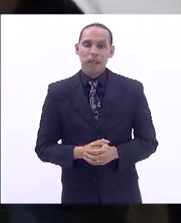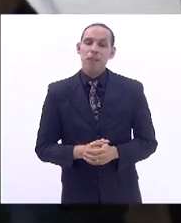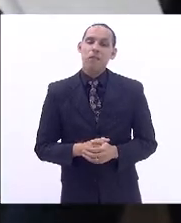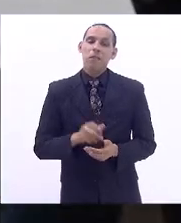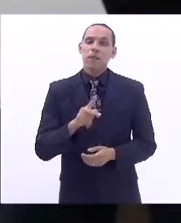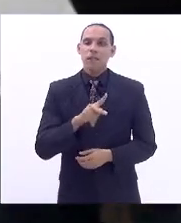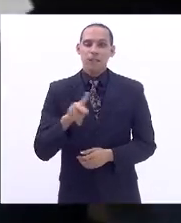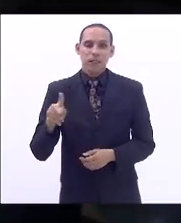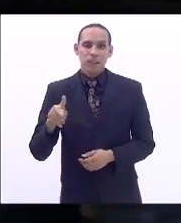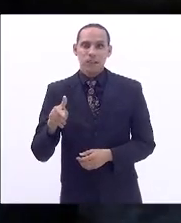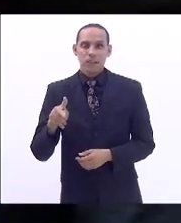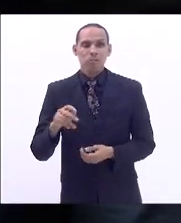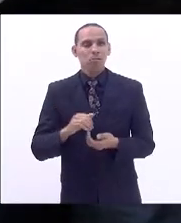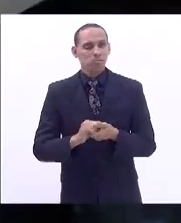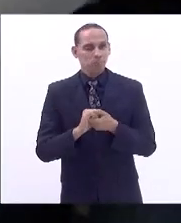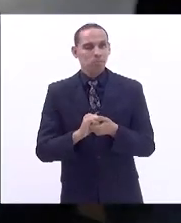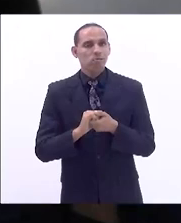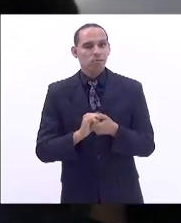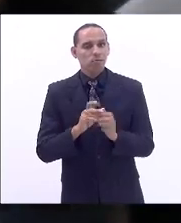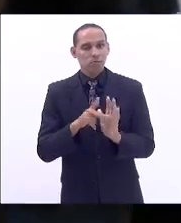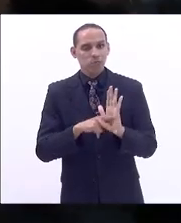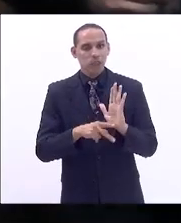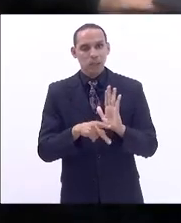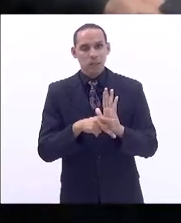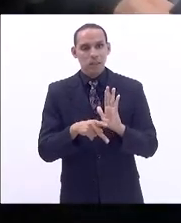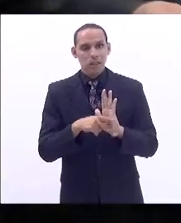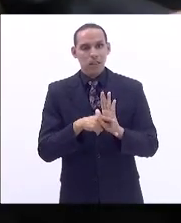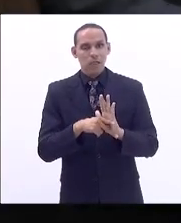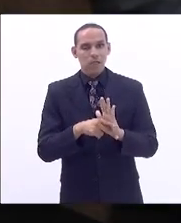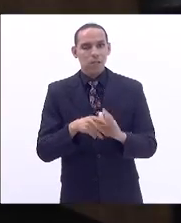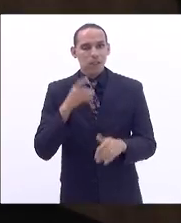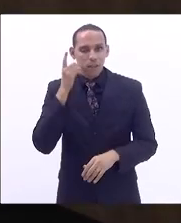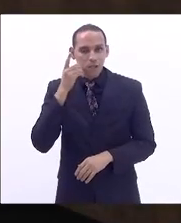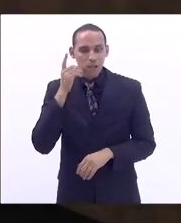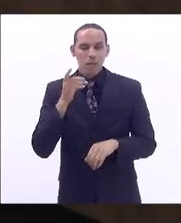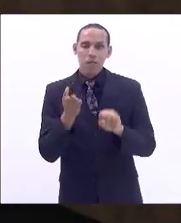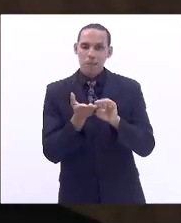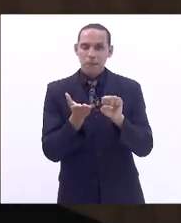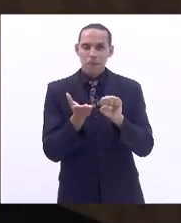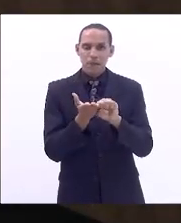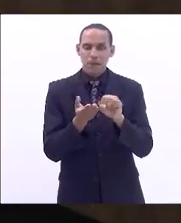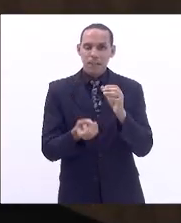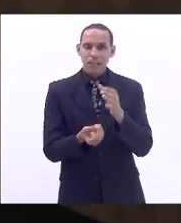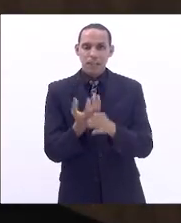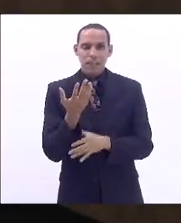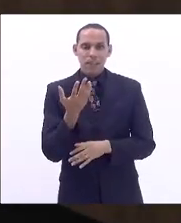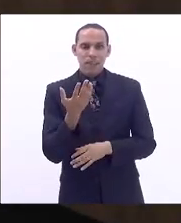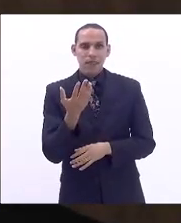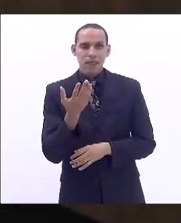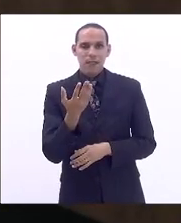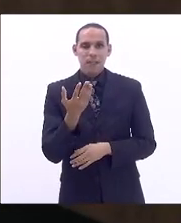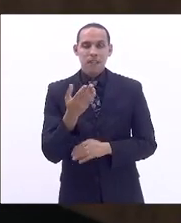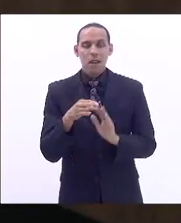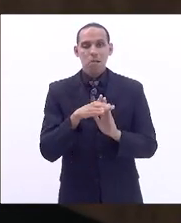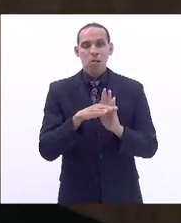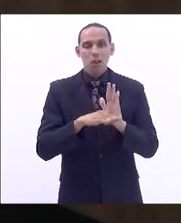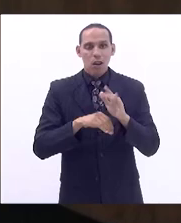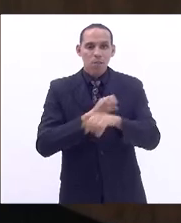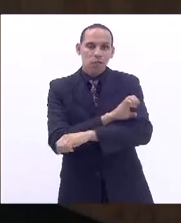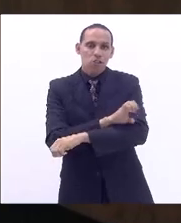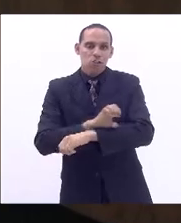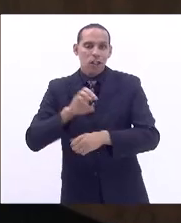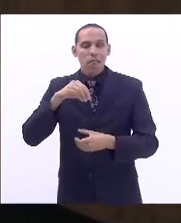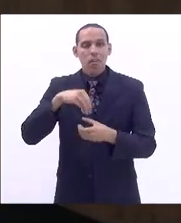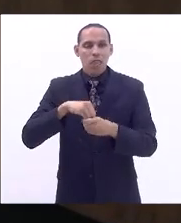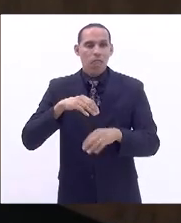presidente saudai o projeto do deputado Samuel Malafaia que cria esse programa de estágio na Rede Pública